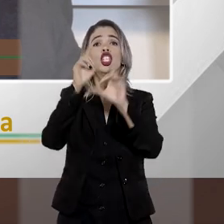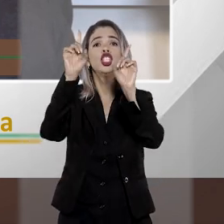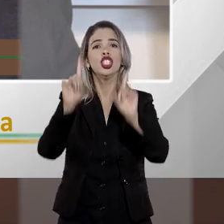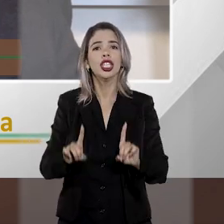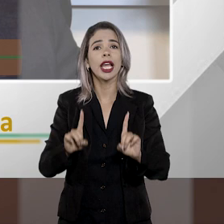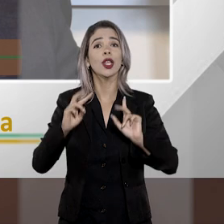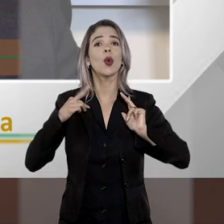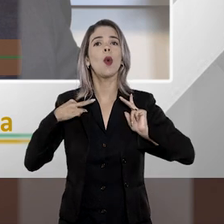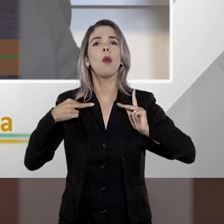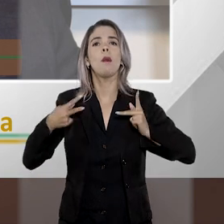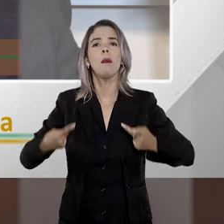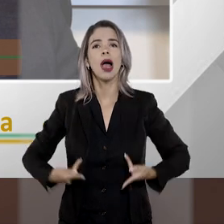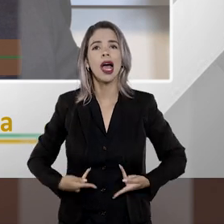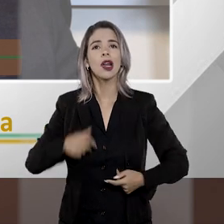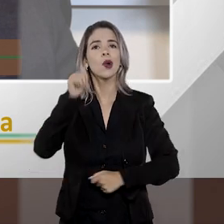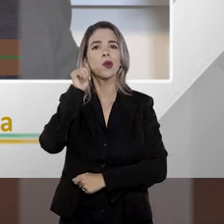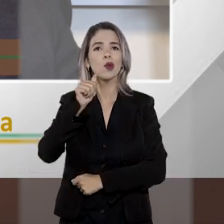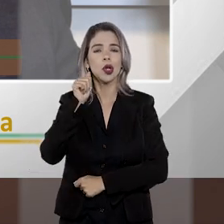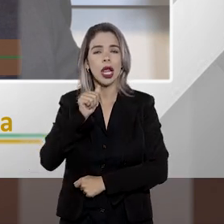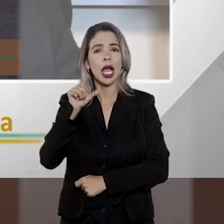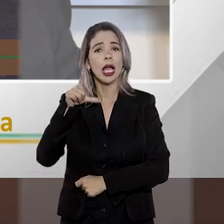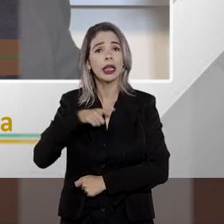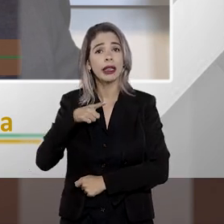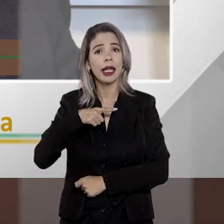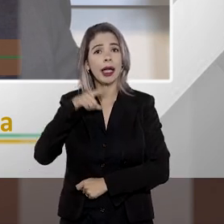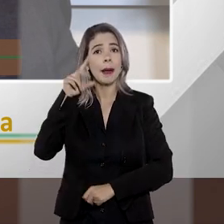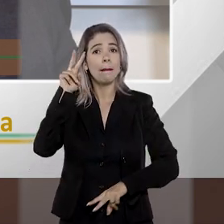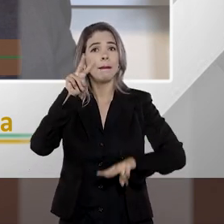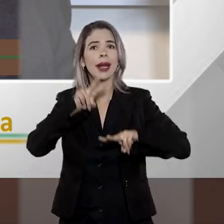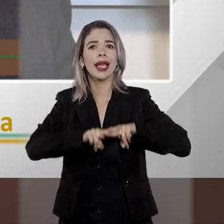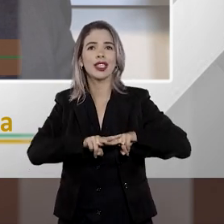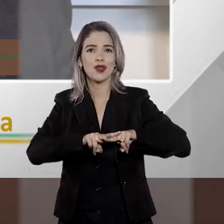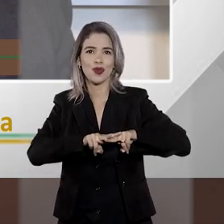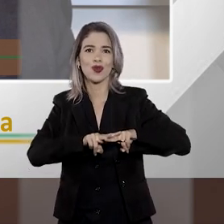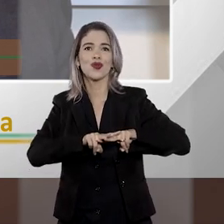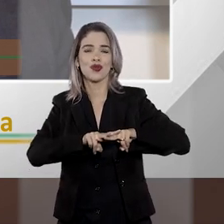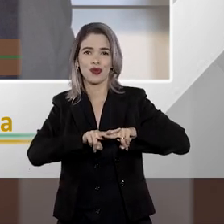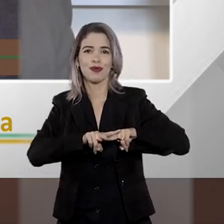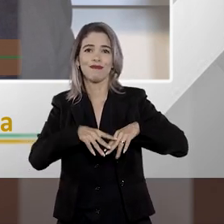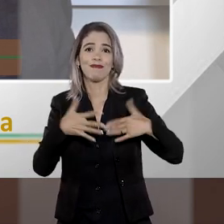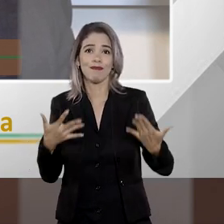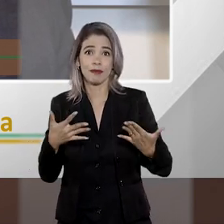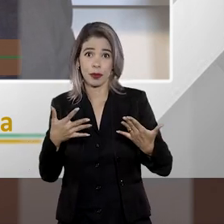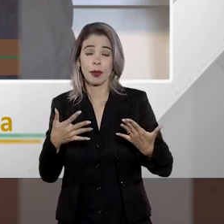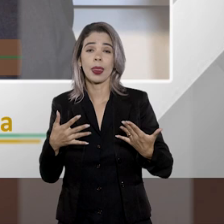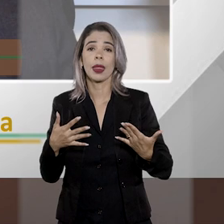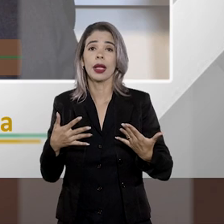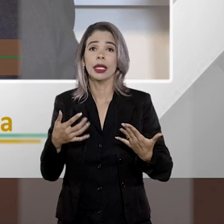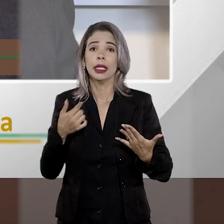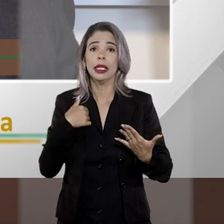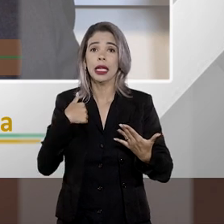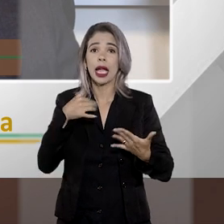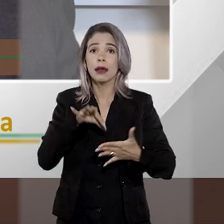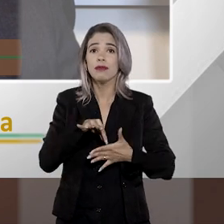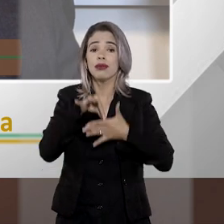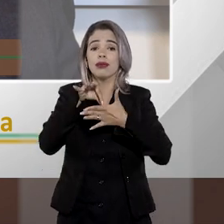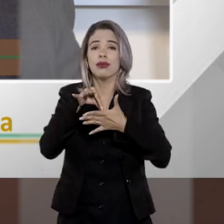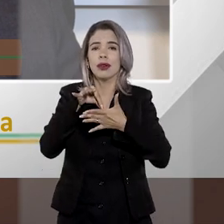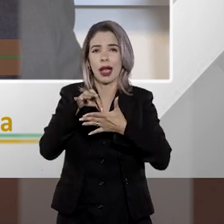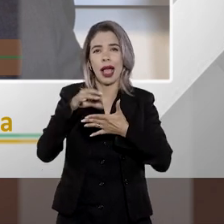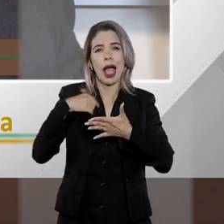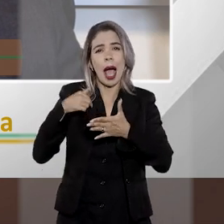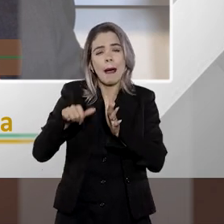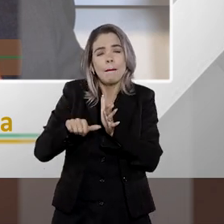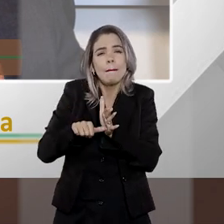direitos humanos da mulher submetida à pena privativa de liberdade e erigindo a primeira